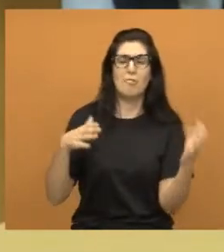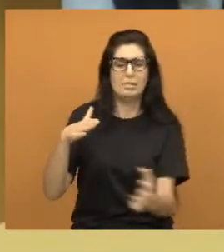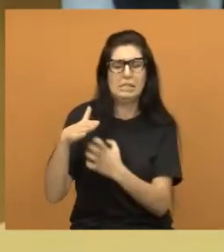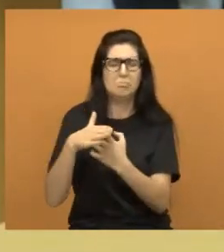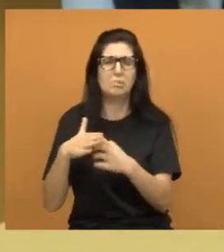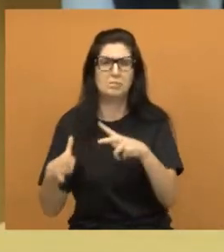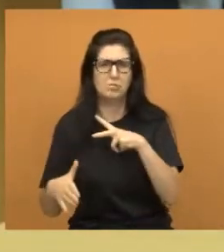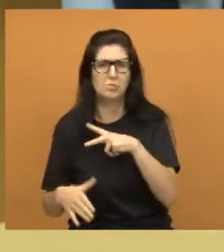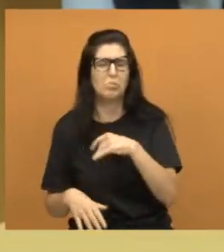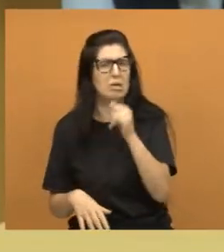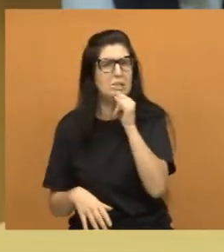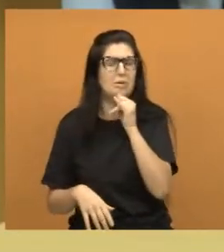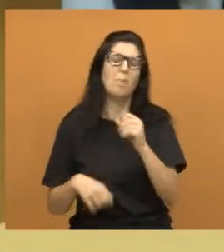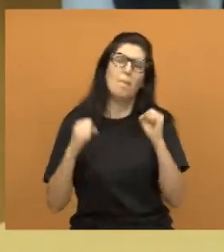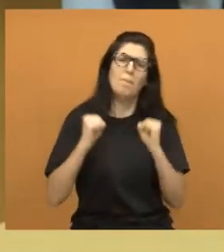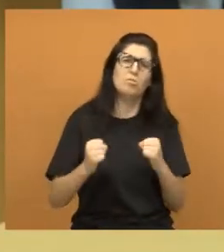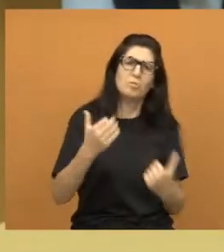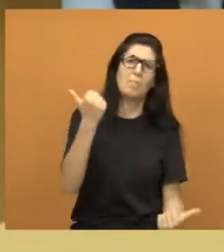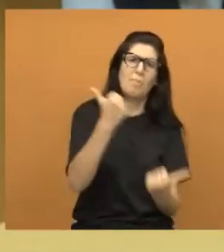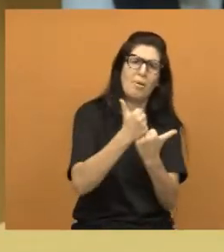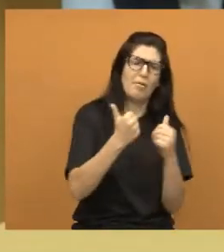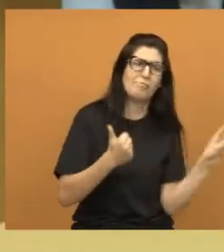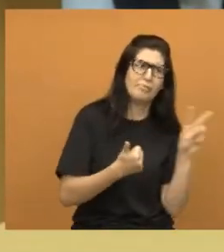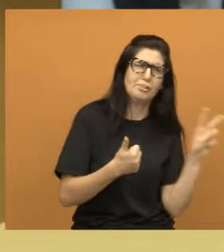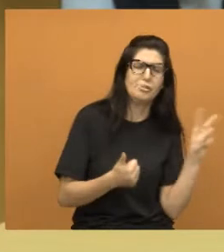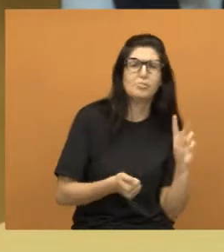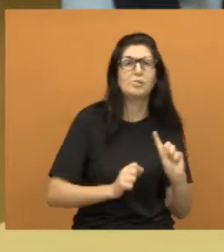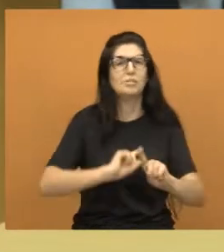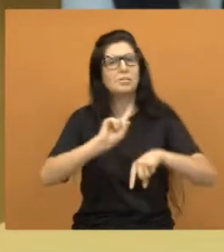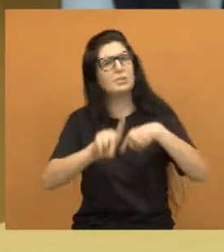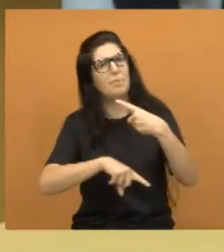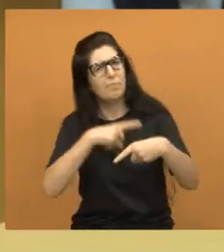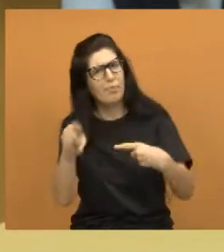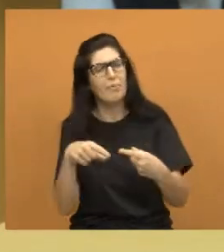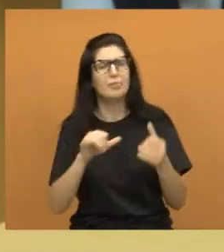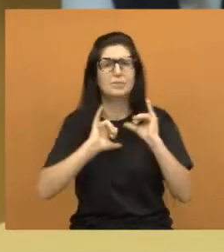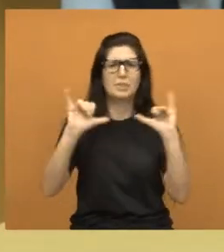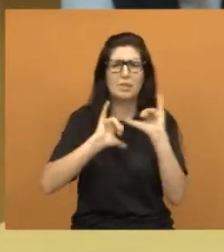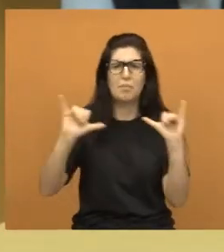você e eu investir em você depois da época da campanha.